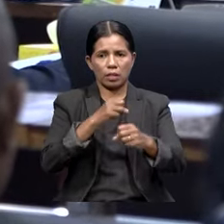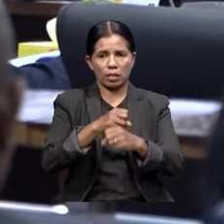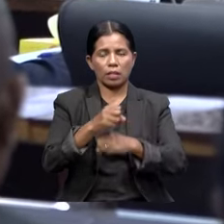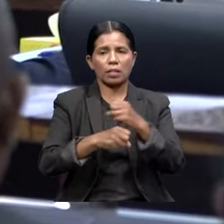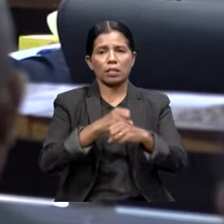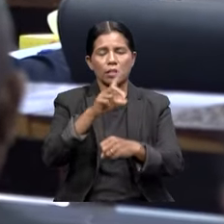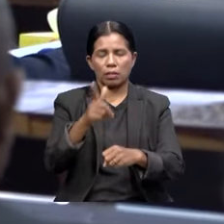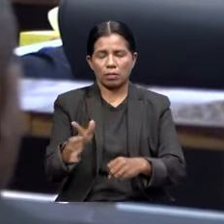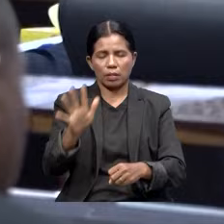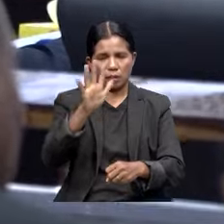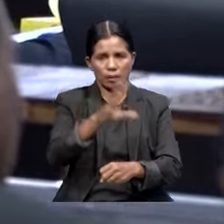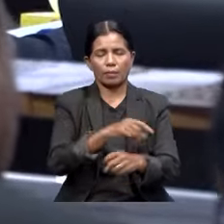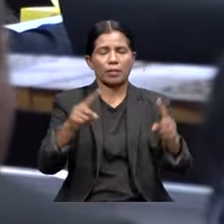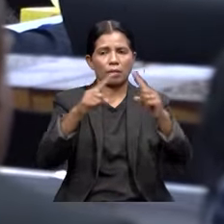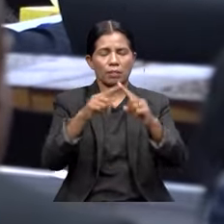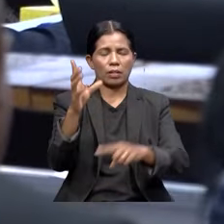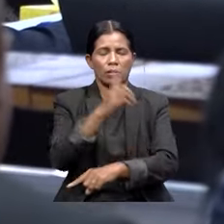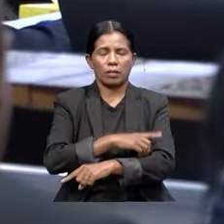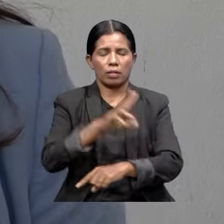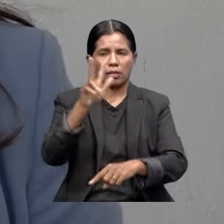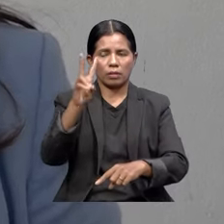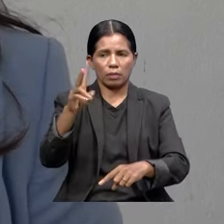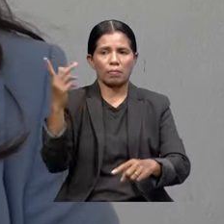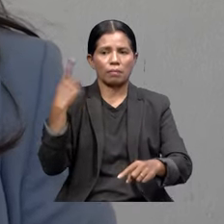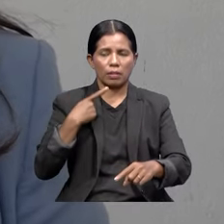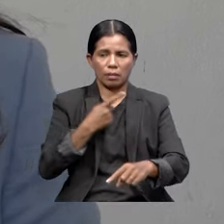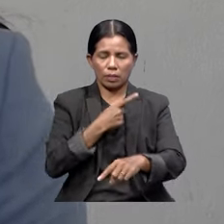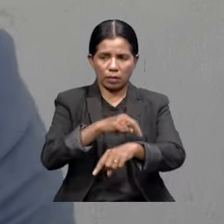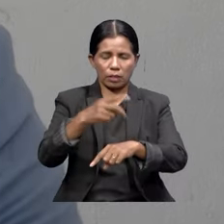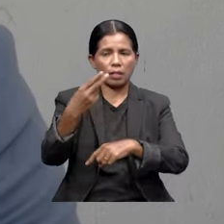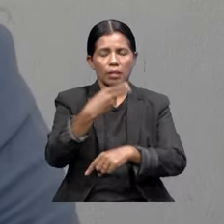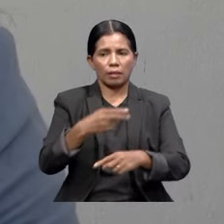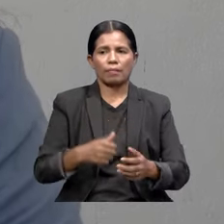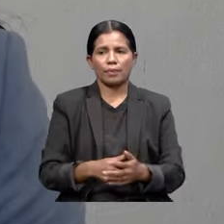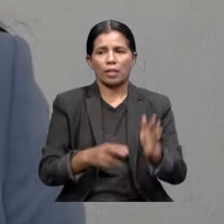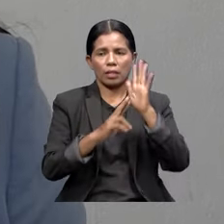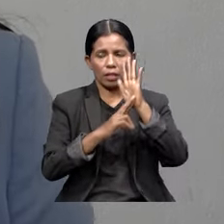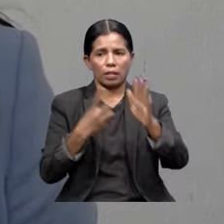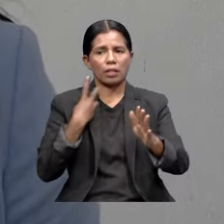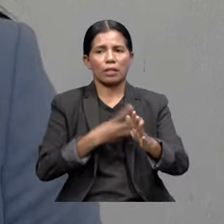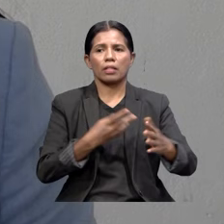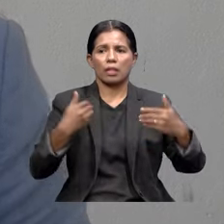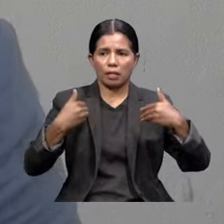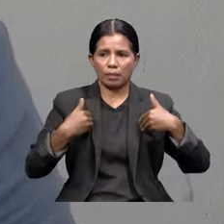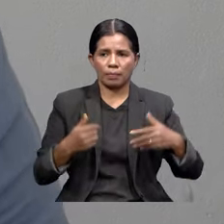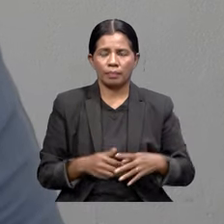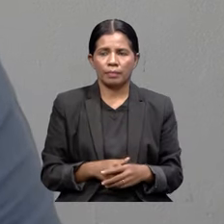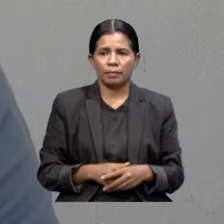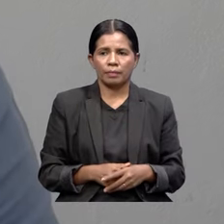batina rio rua de Lima, baloron da rua e a Parlamento Nacional a quinta ne. Ya, relator no meu ita ia te ona,